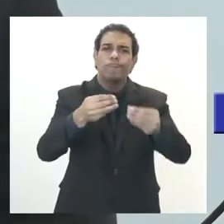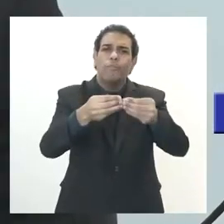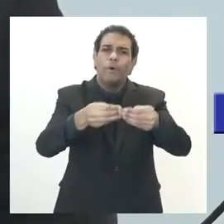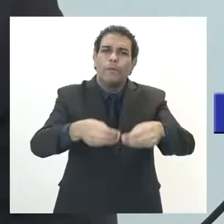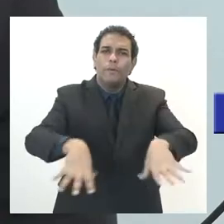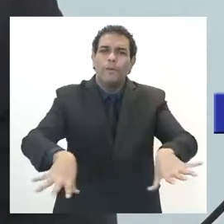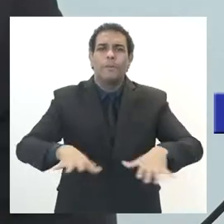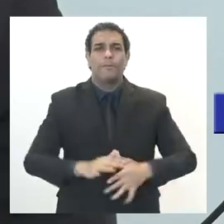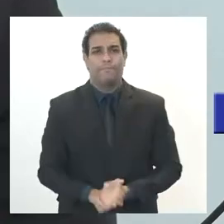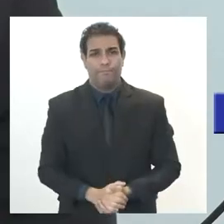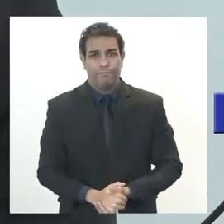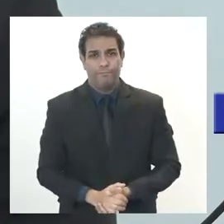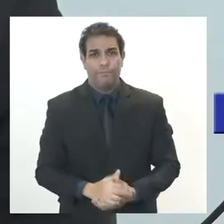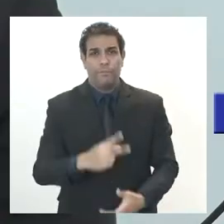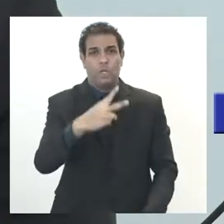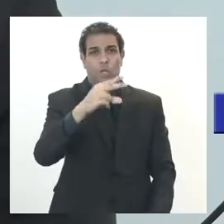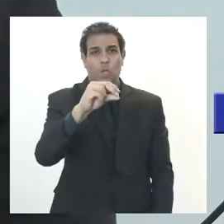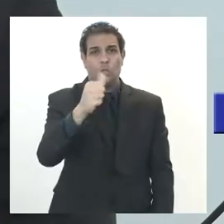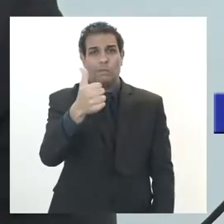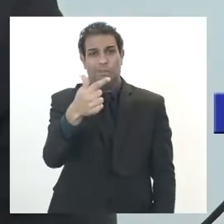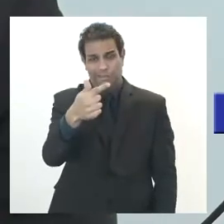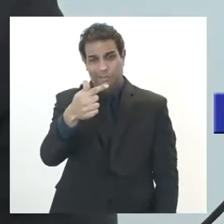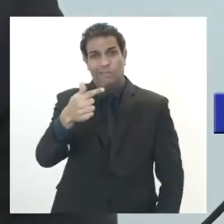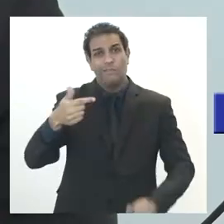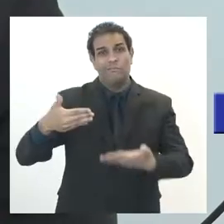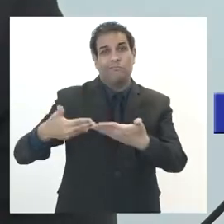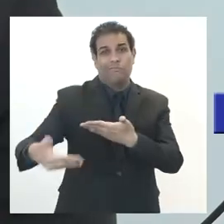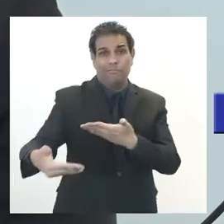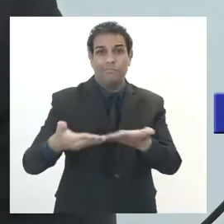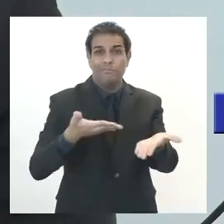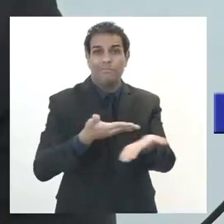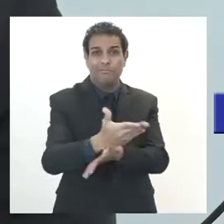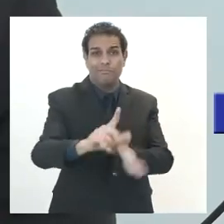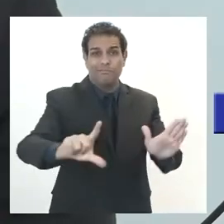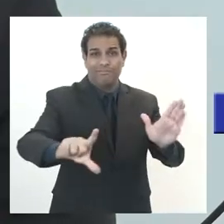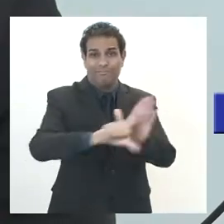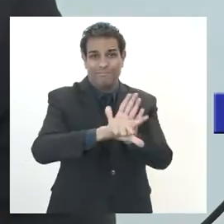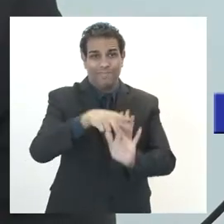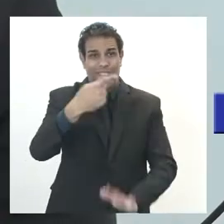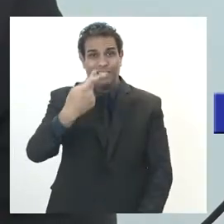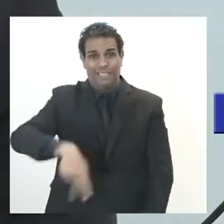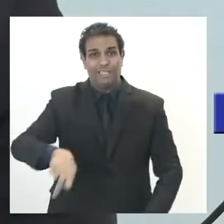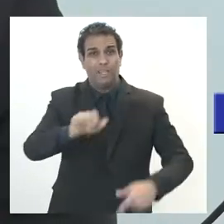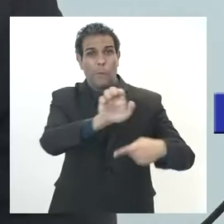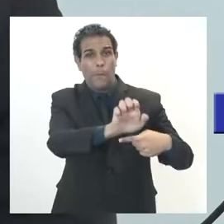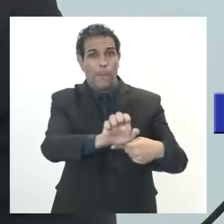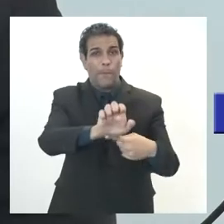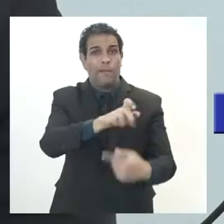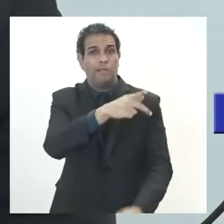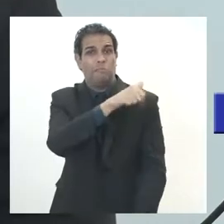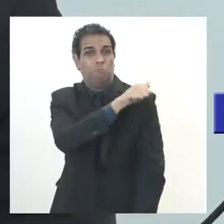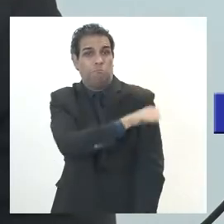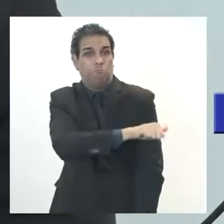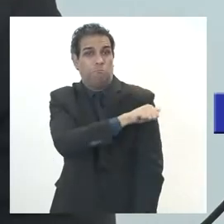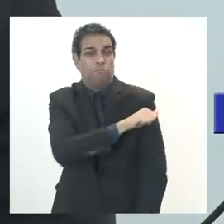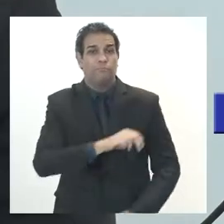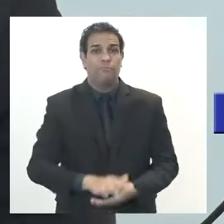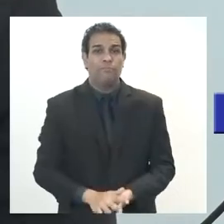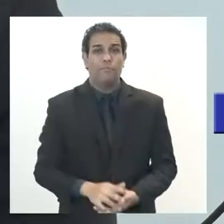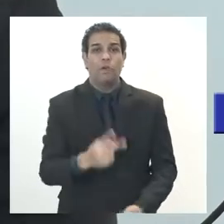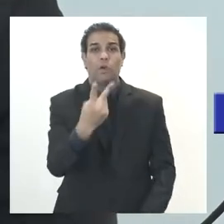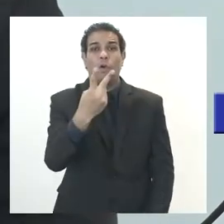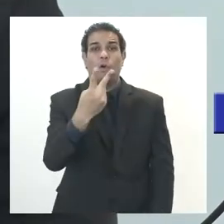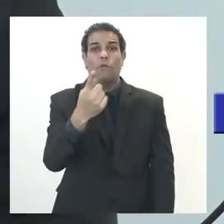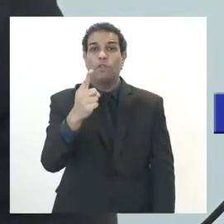deputado do de 2017 quando foi implementado para cá fez com que o no estado do Rio de Janeiro houvesse 20 mil a menos